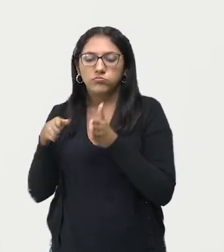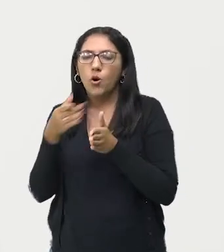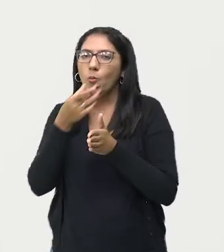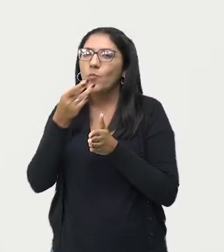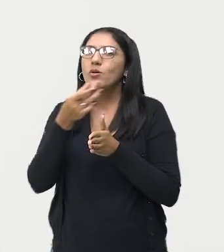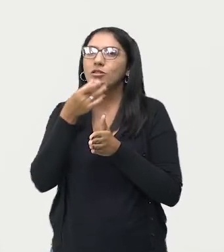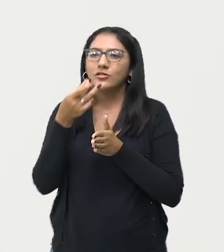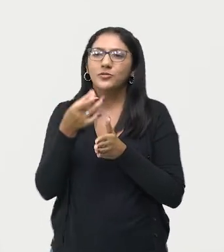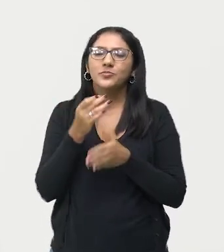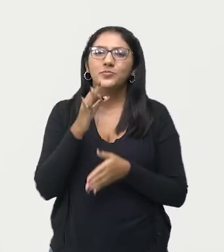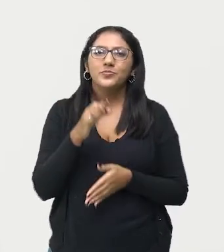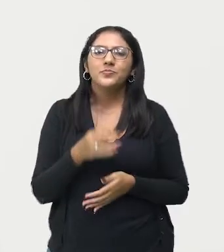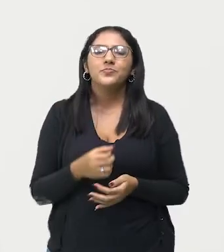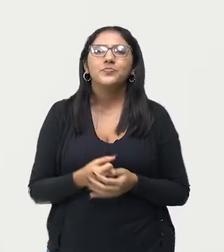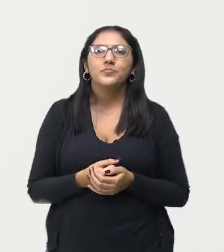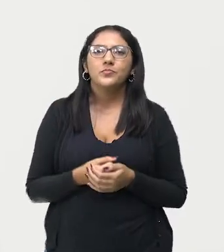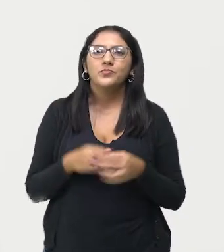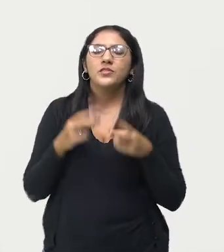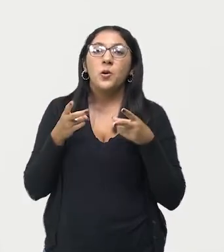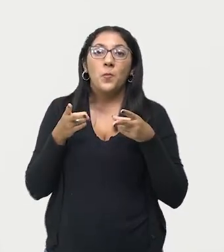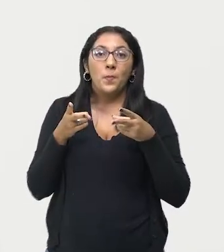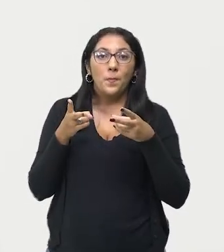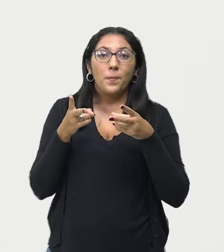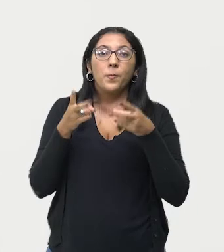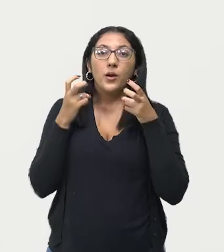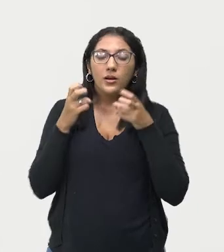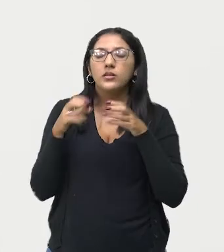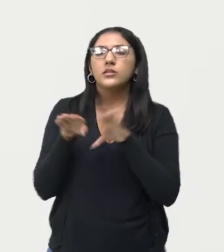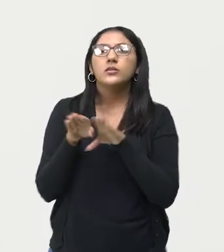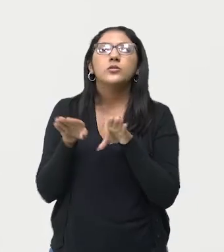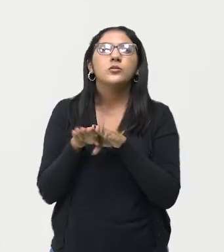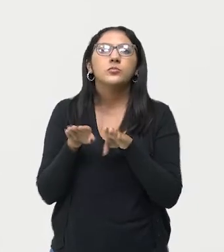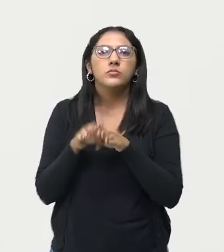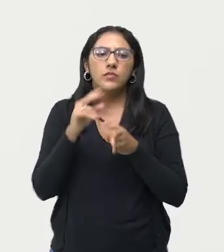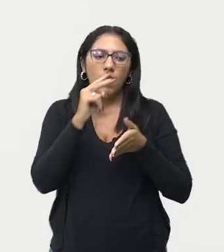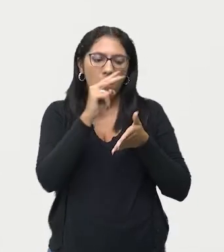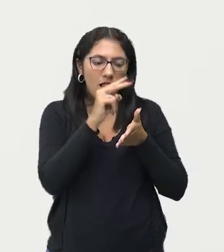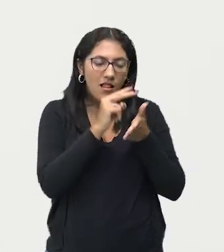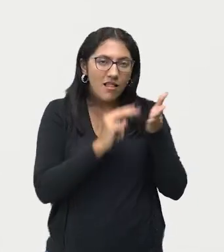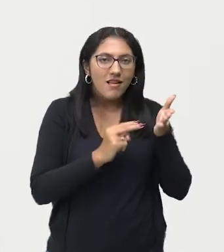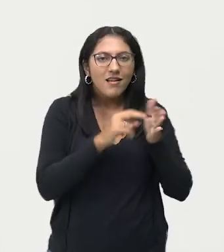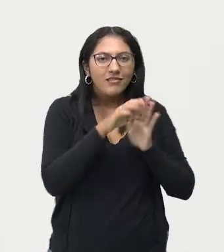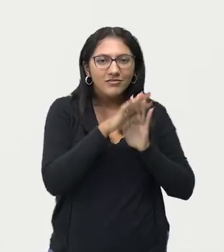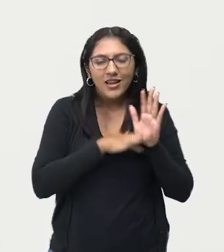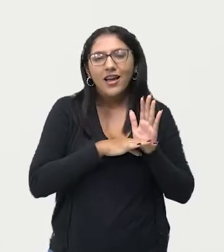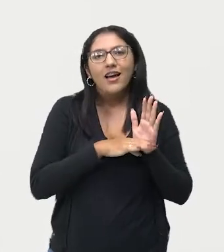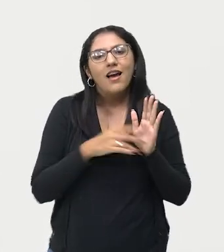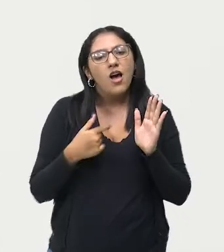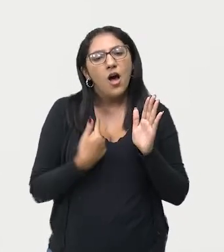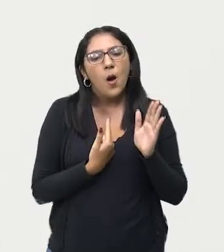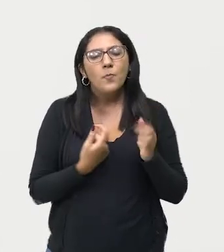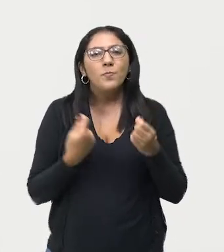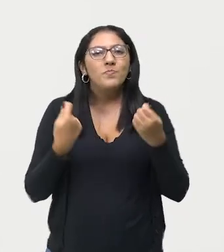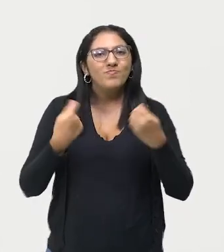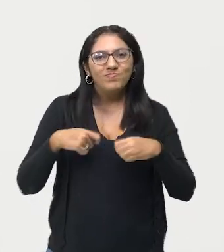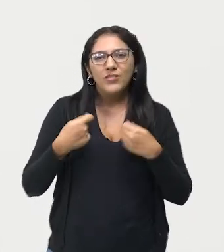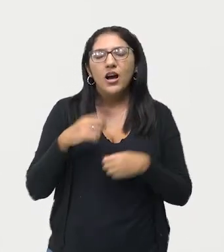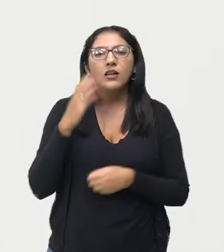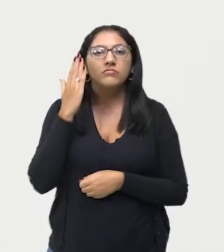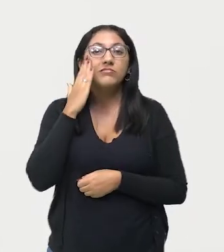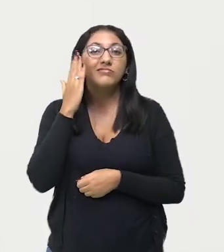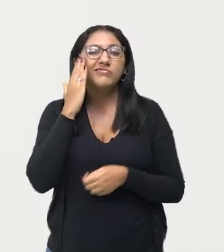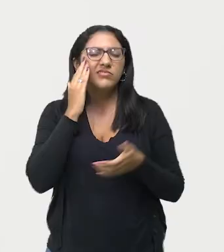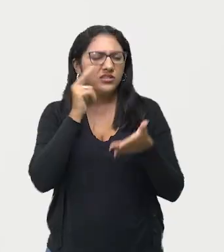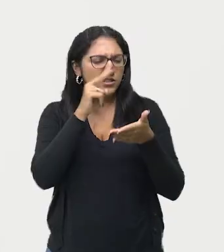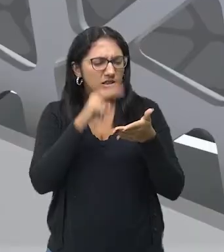Certo, pessoal? Então, percebam que também para ler textos, a gente precisa entender